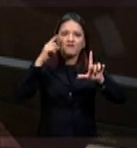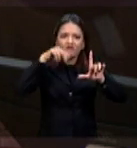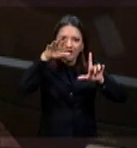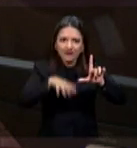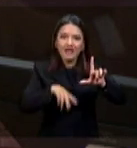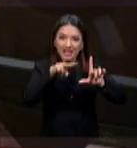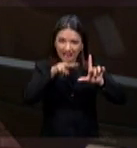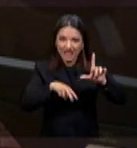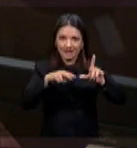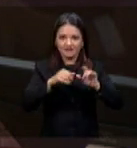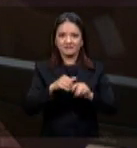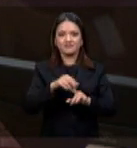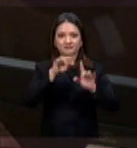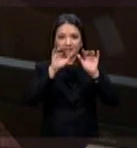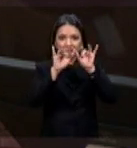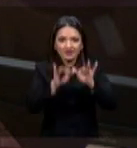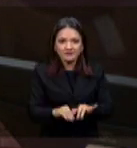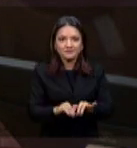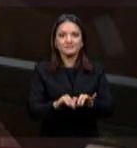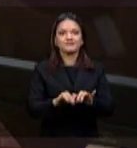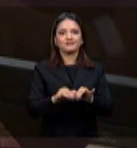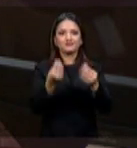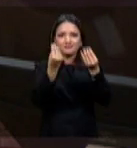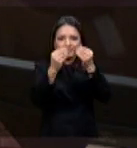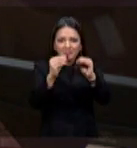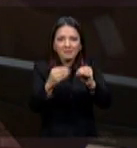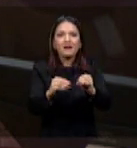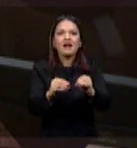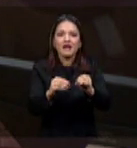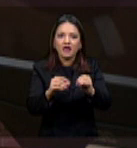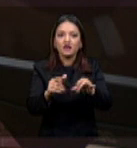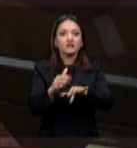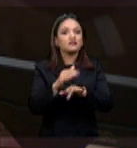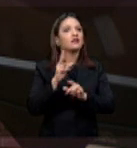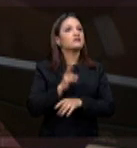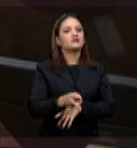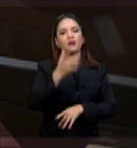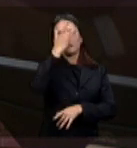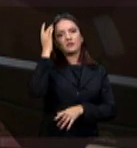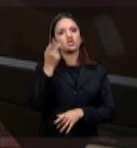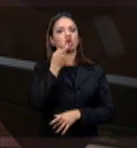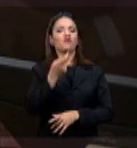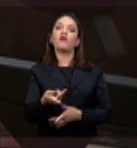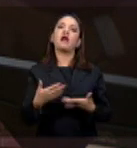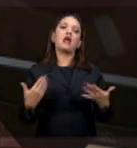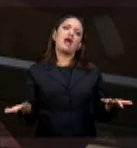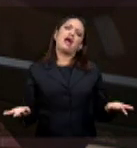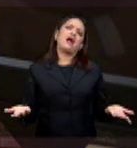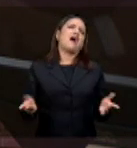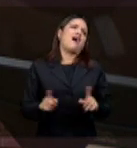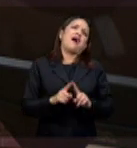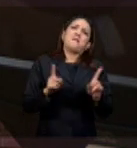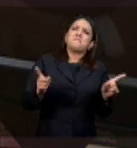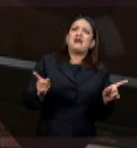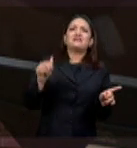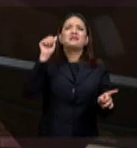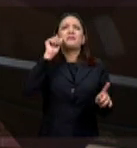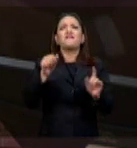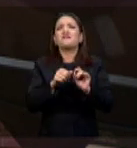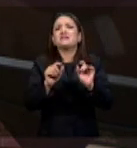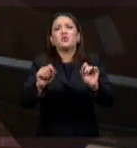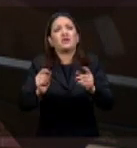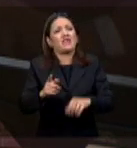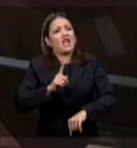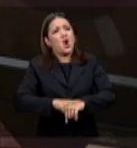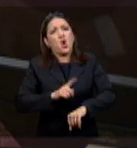comentários. Vá lá ver. Todo mundo tem algum palpite para dizer, ah, mas o que que essa menina estava fazendo na